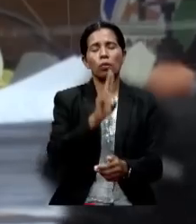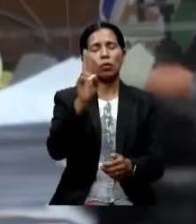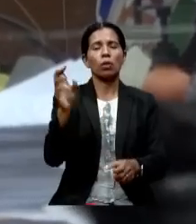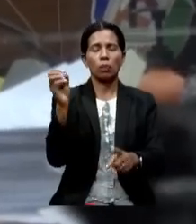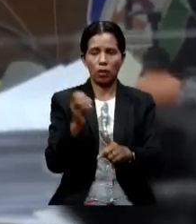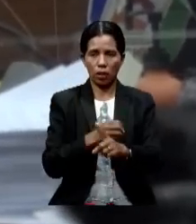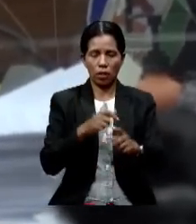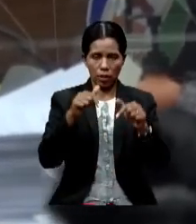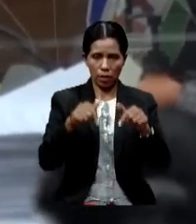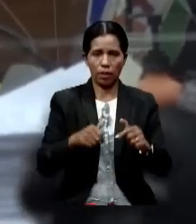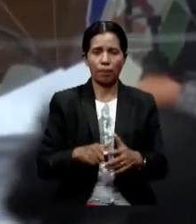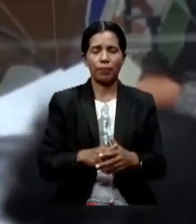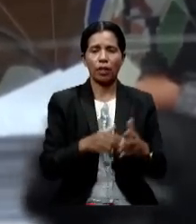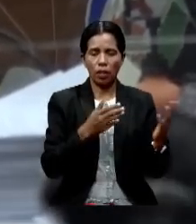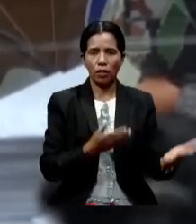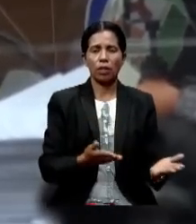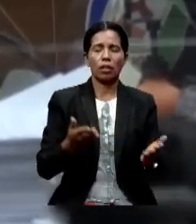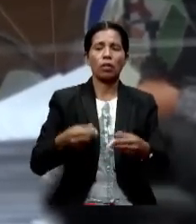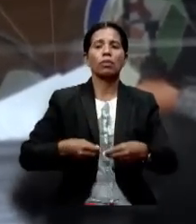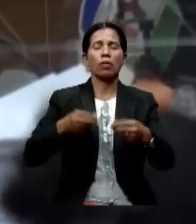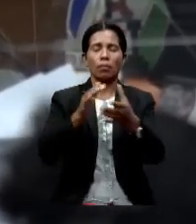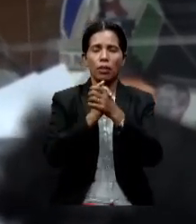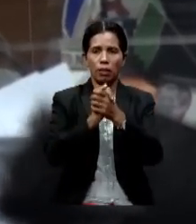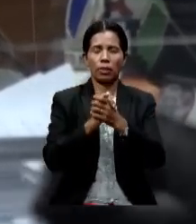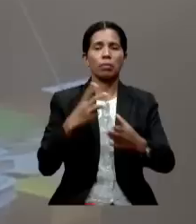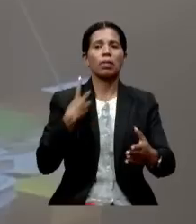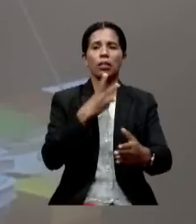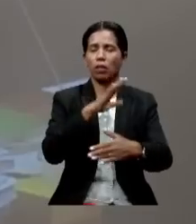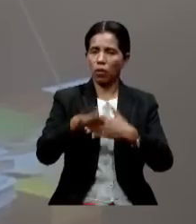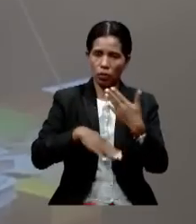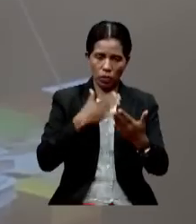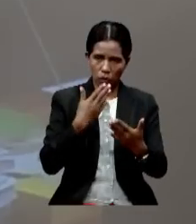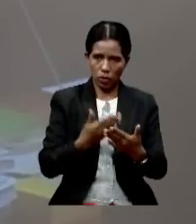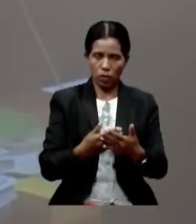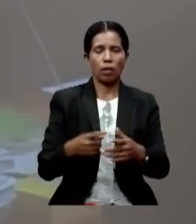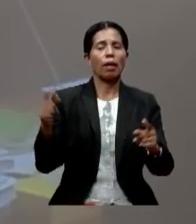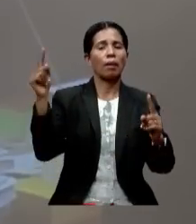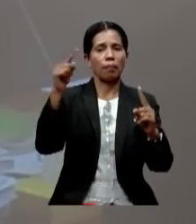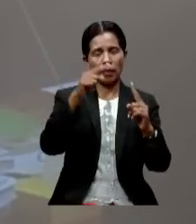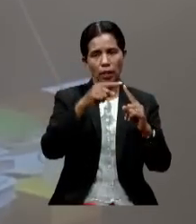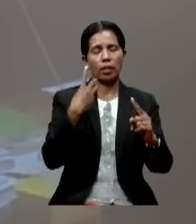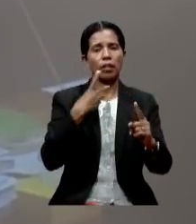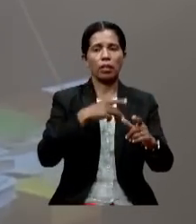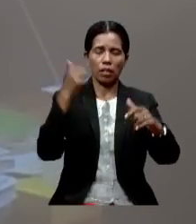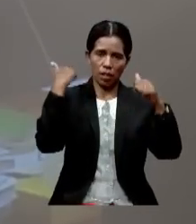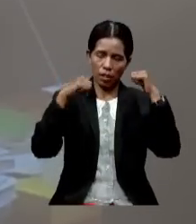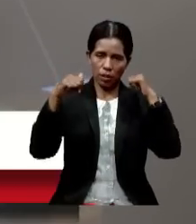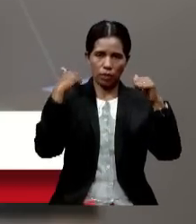Podemos felicitar os todos, bar, e tânei-nia atividades,